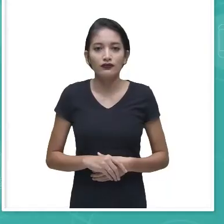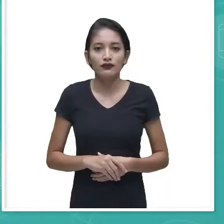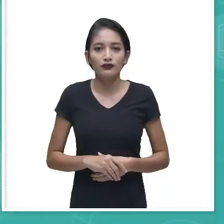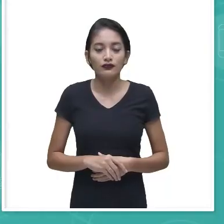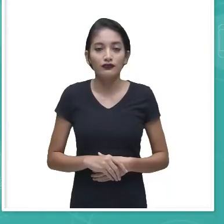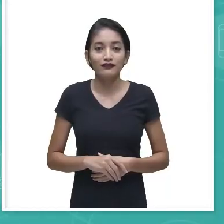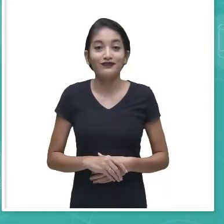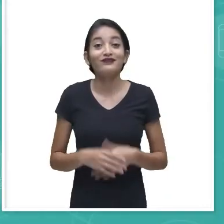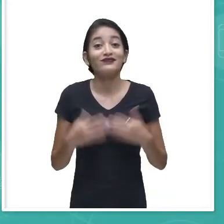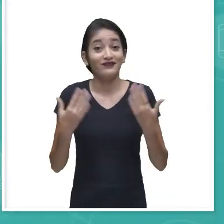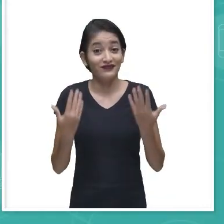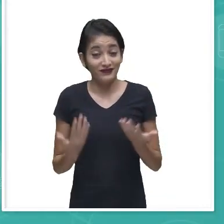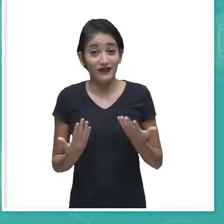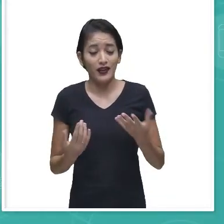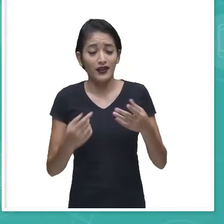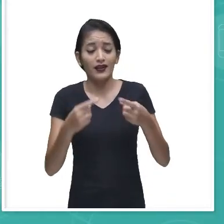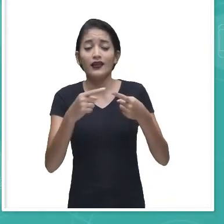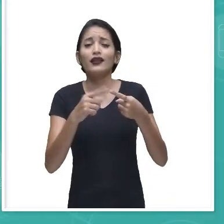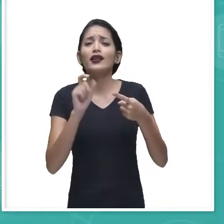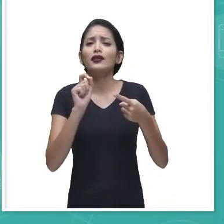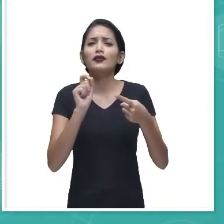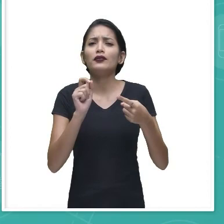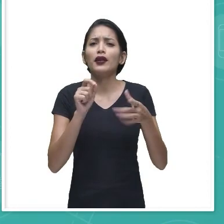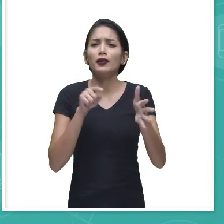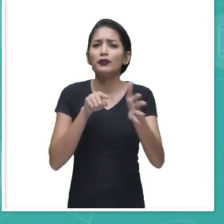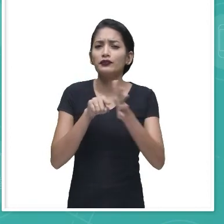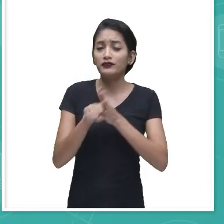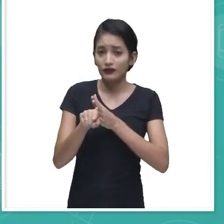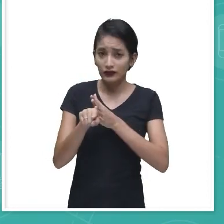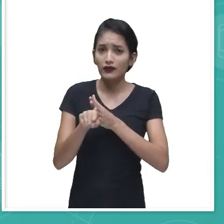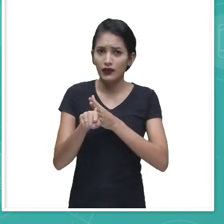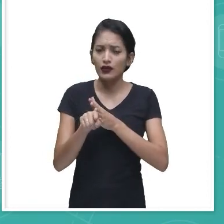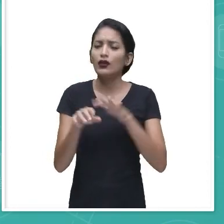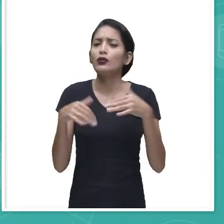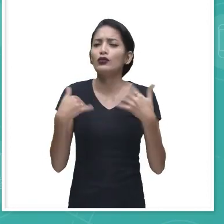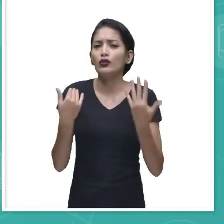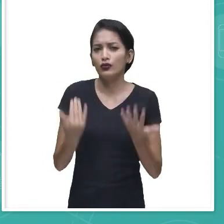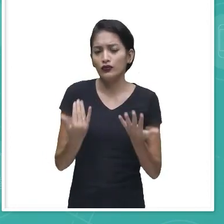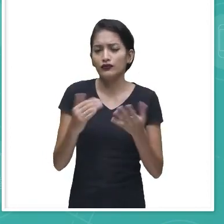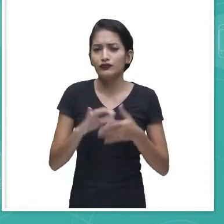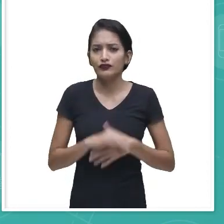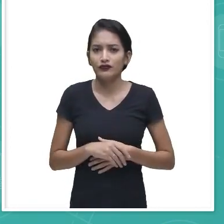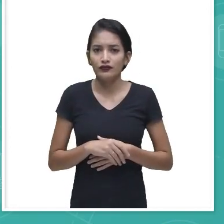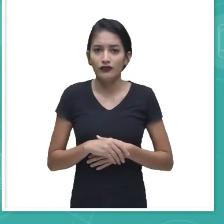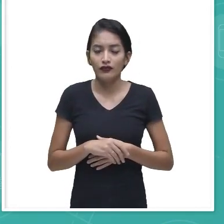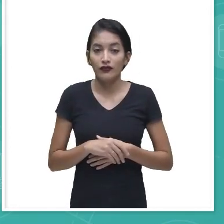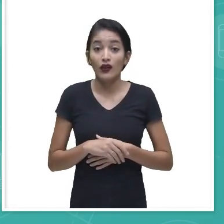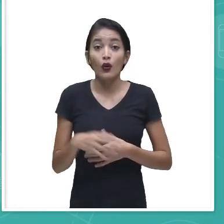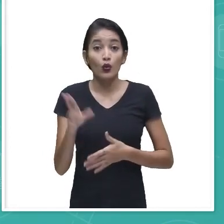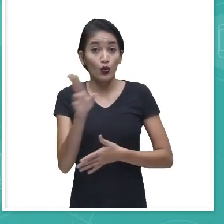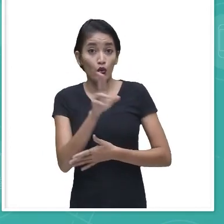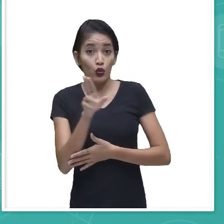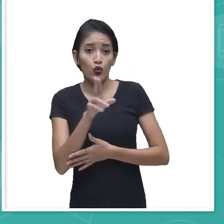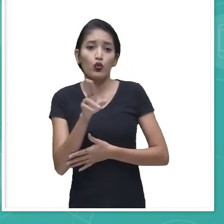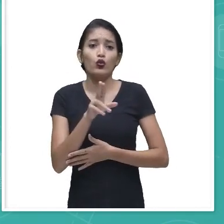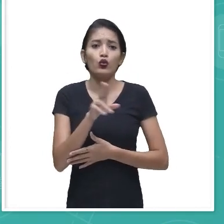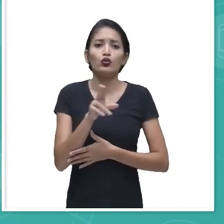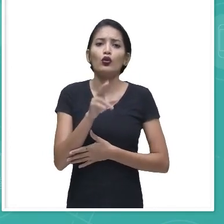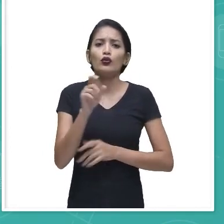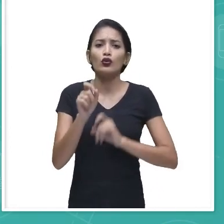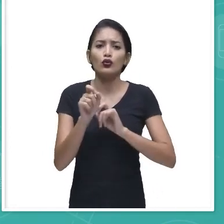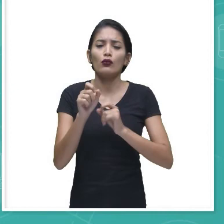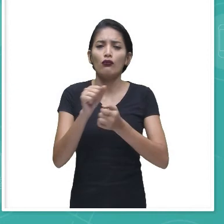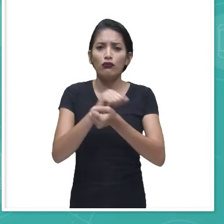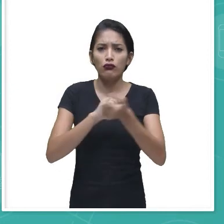Muito bem, na nossa primeira questão a gente viu a seguinte pergunta. Qual é o nome da galáxia a que pertencemos?